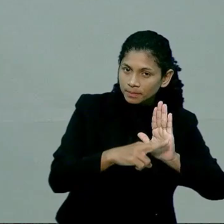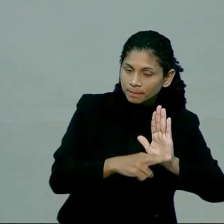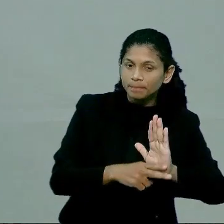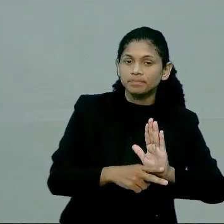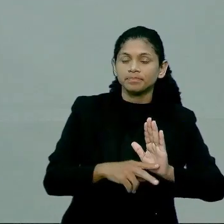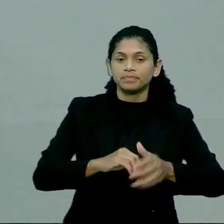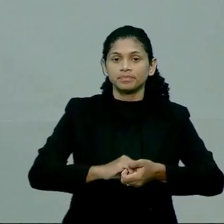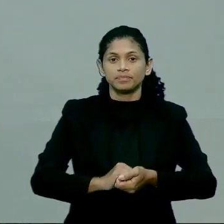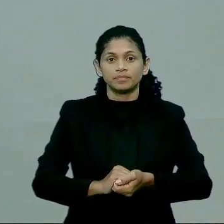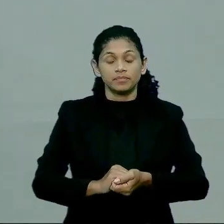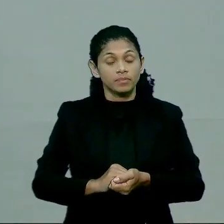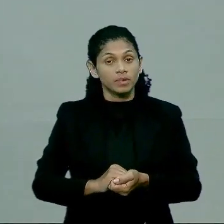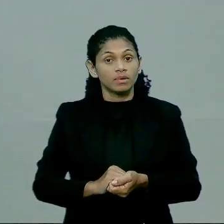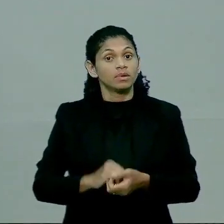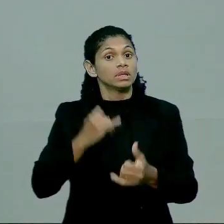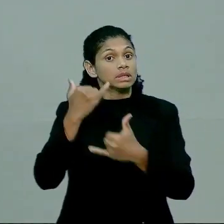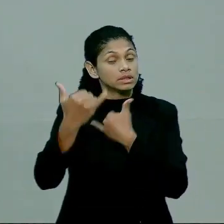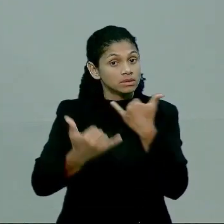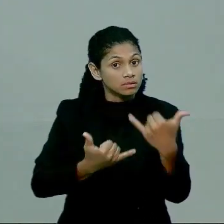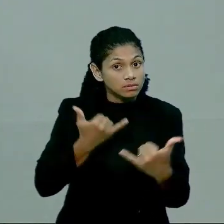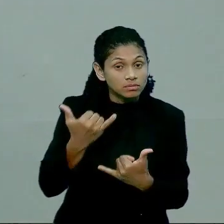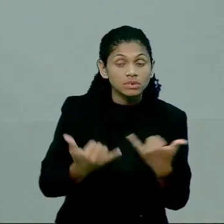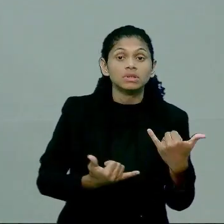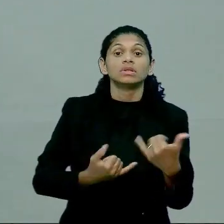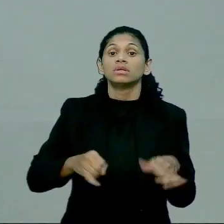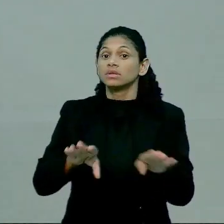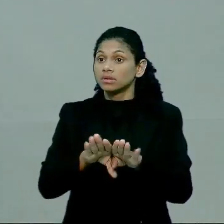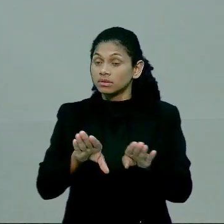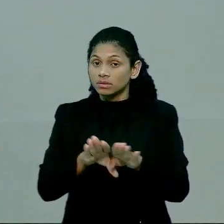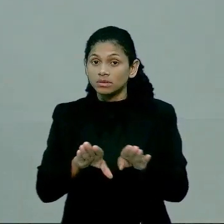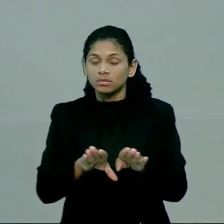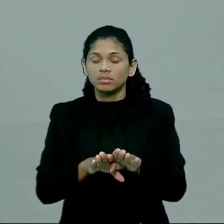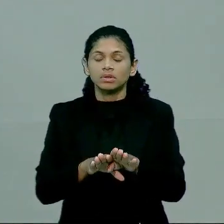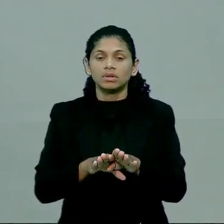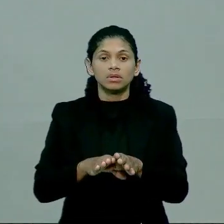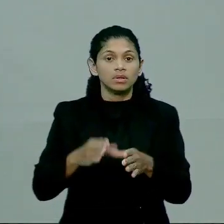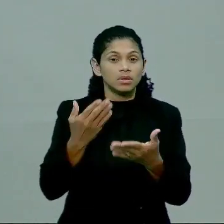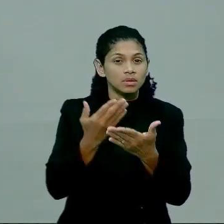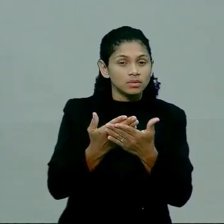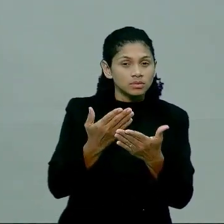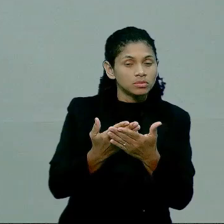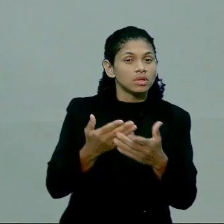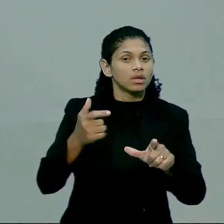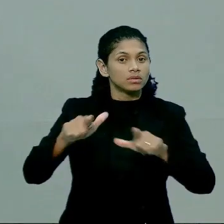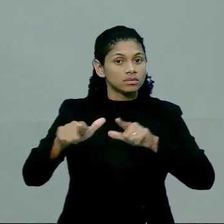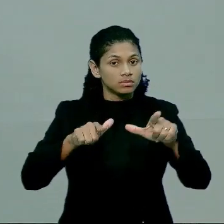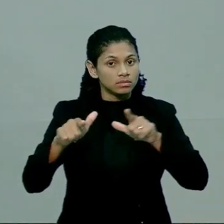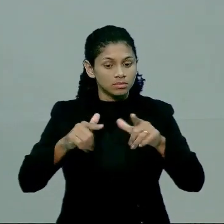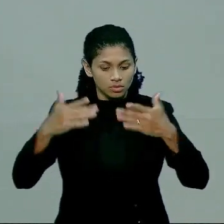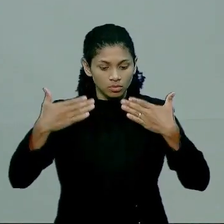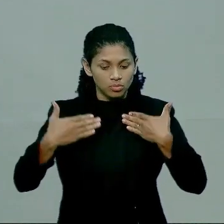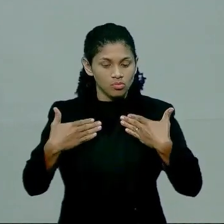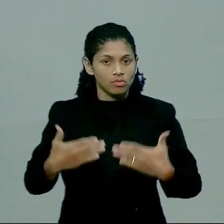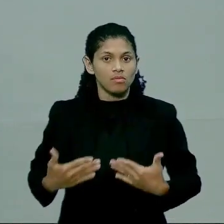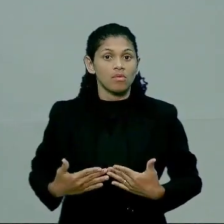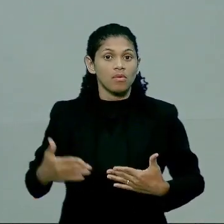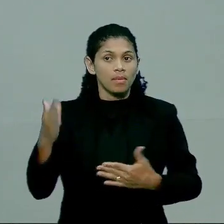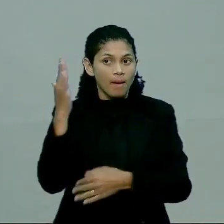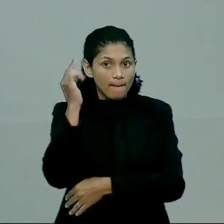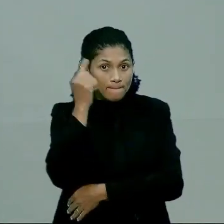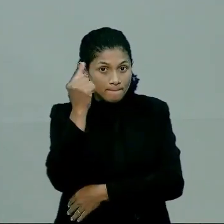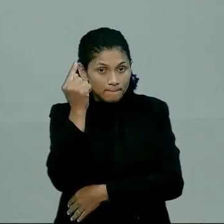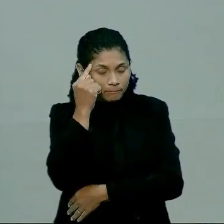atividades também de lazer de recreação né para você trabalhar com o corpo e a mente um intelecto aí alinhado tá